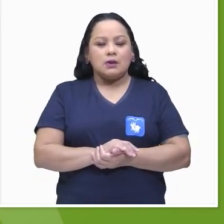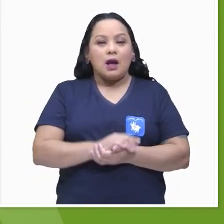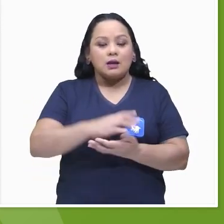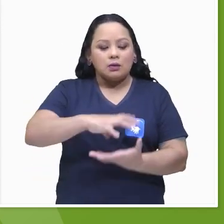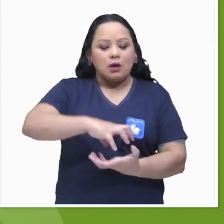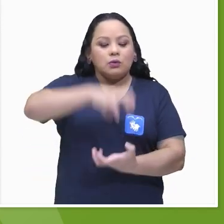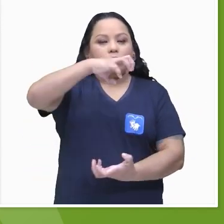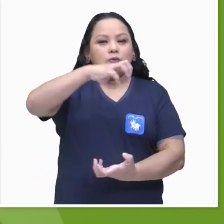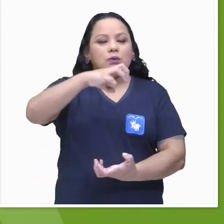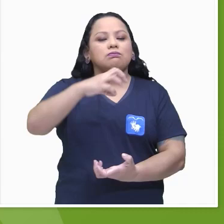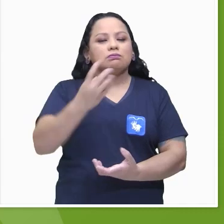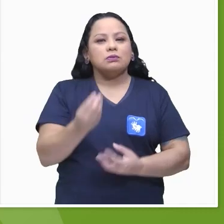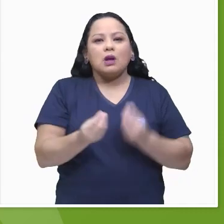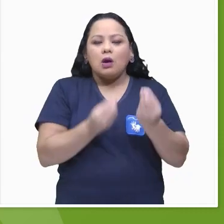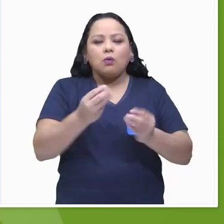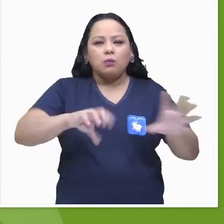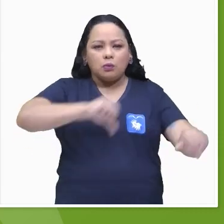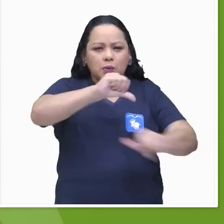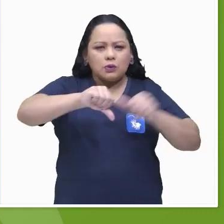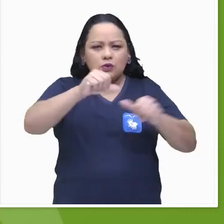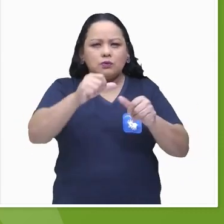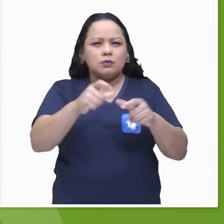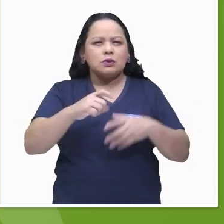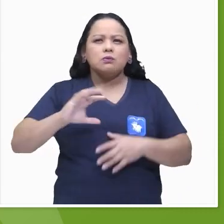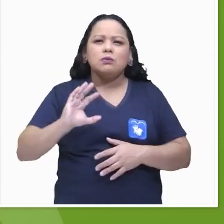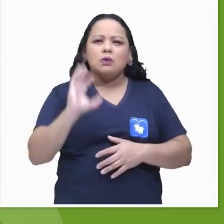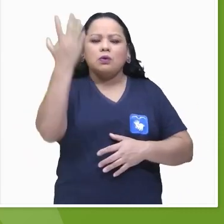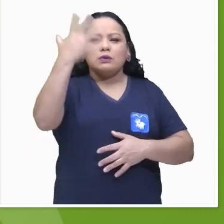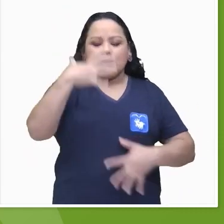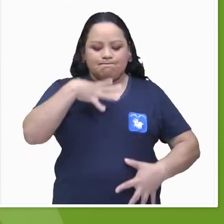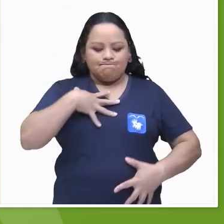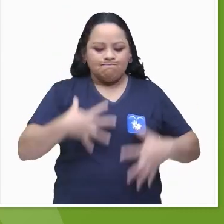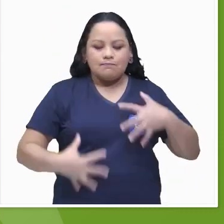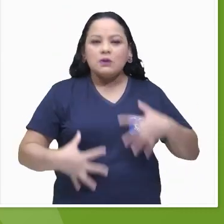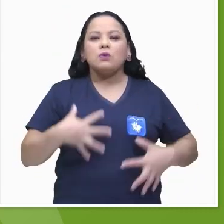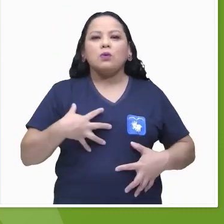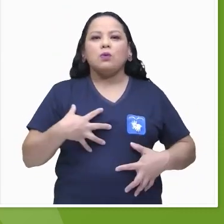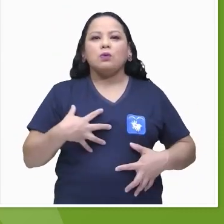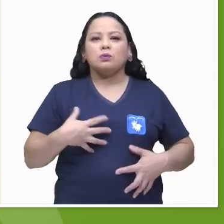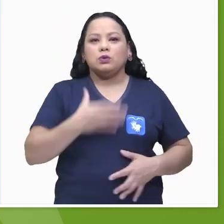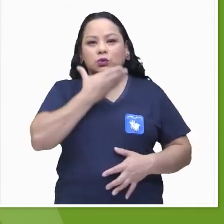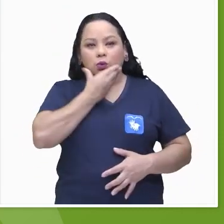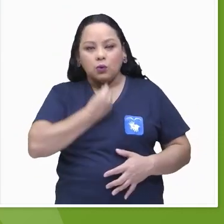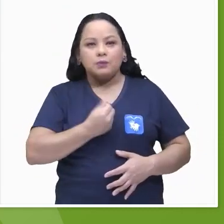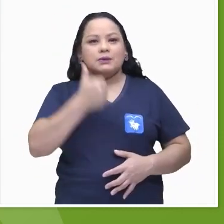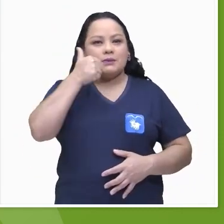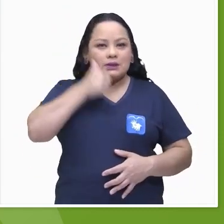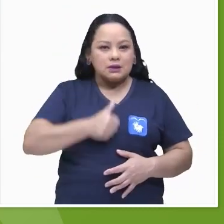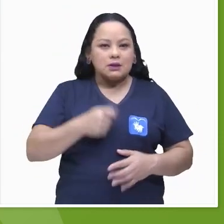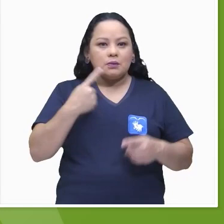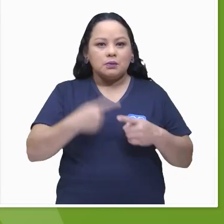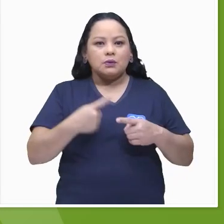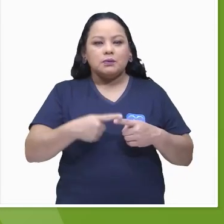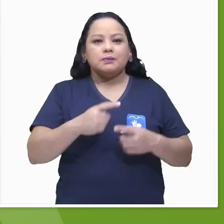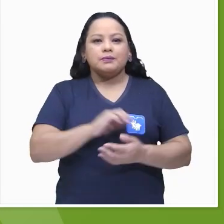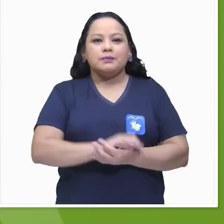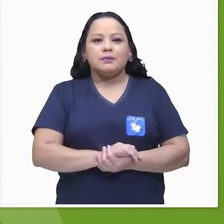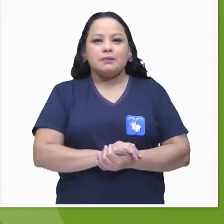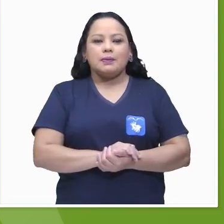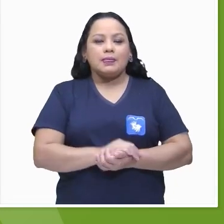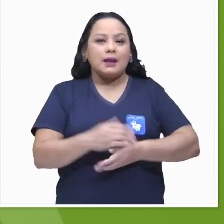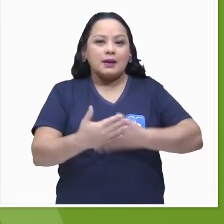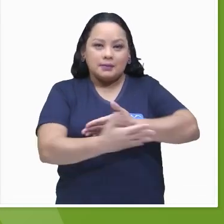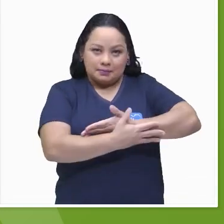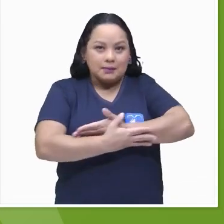né? Então, é uma transformação grande que acontece aí no corpo dos meninos e das meninas, né? Que quando são